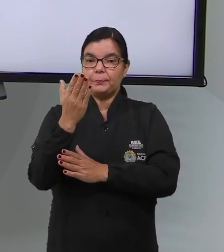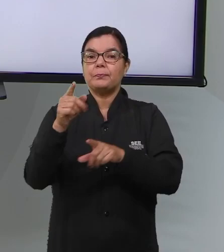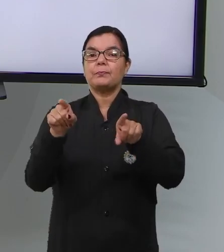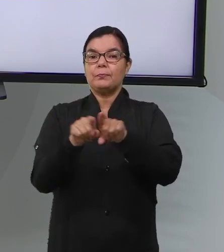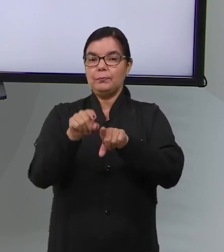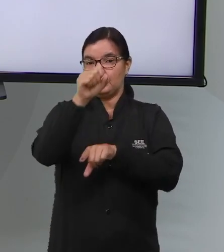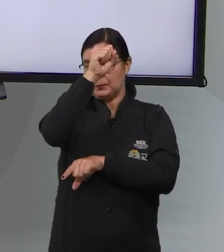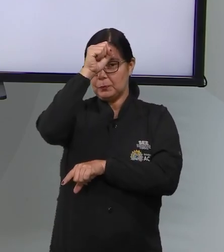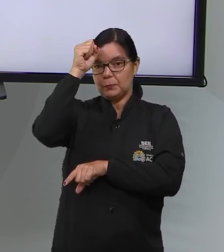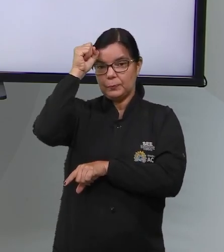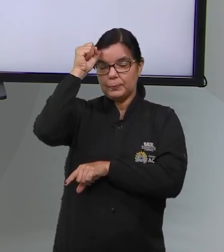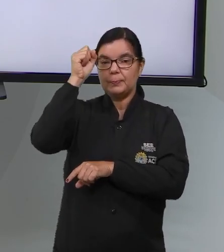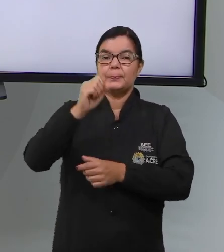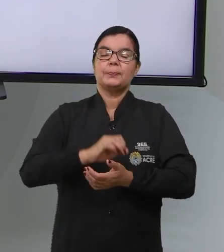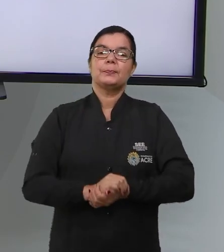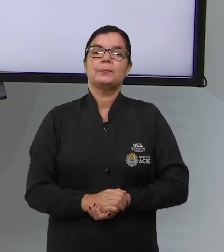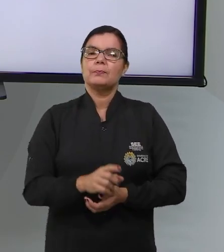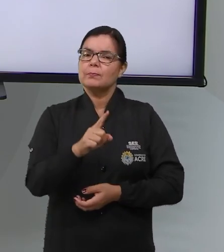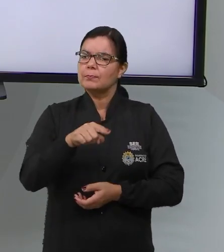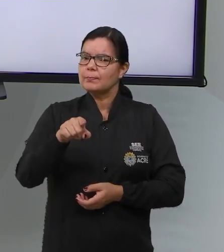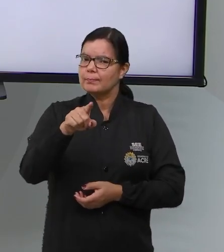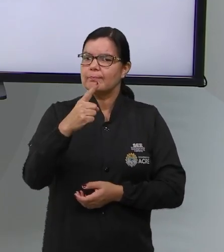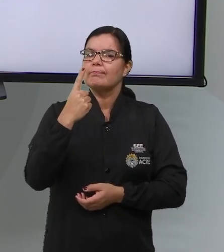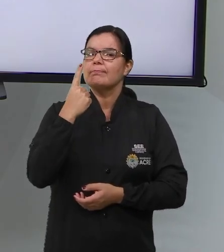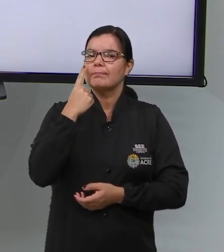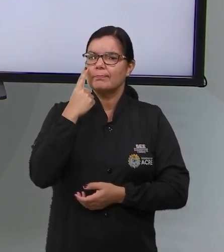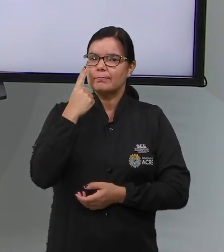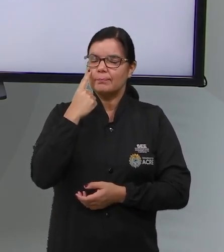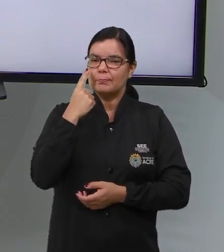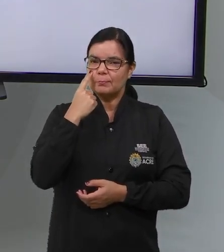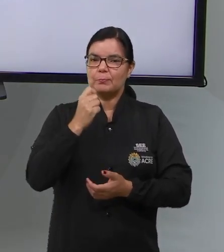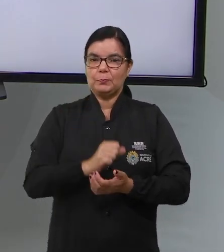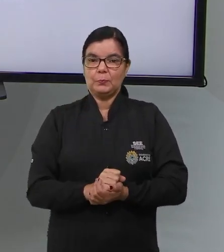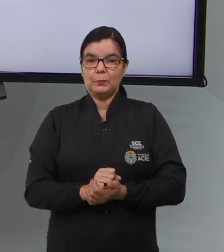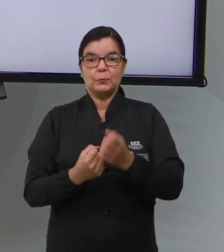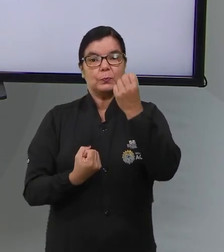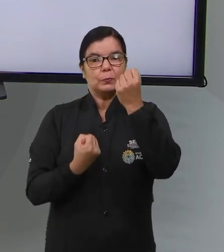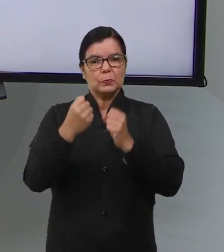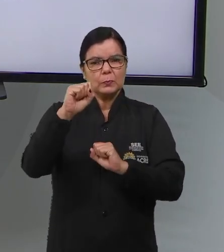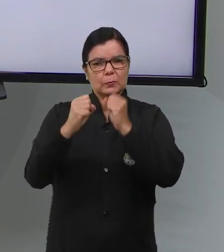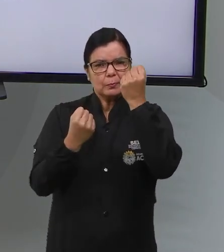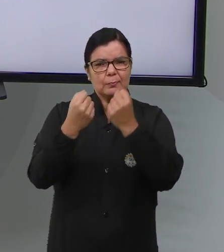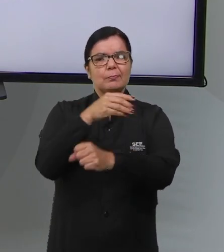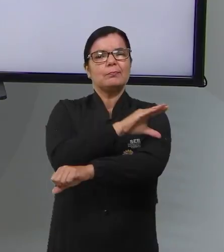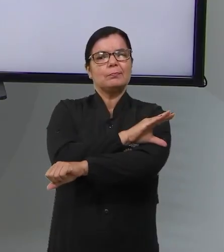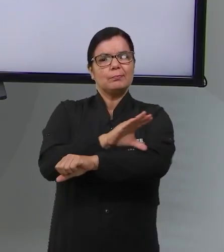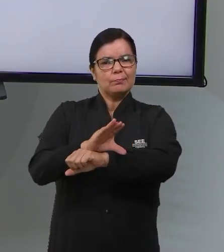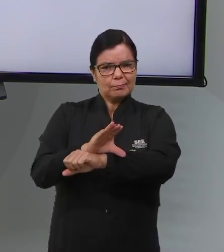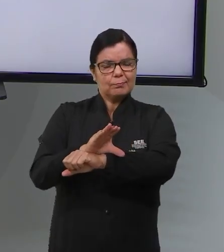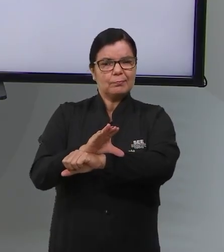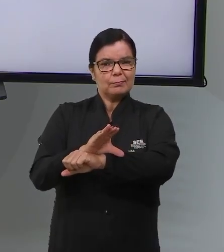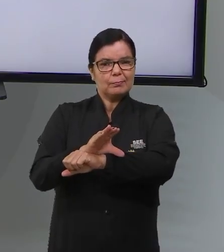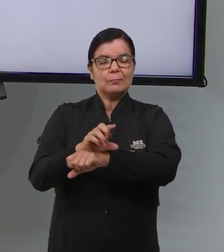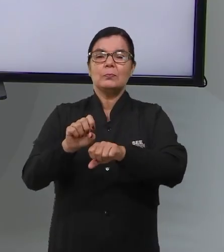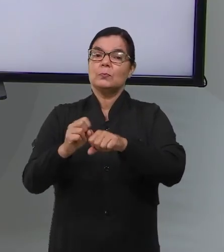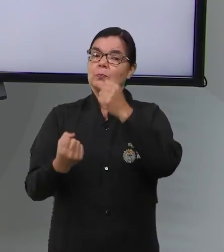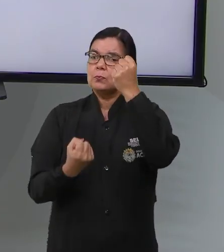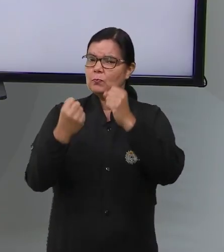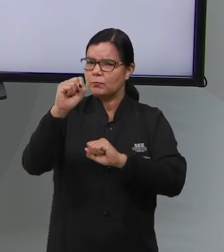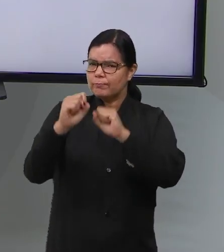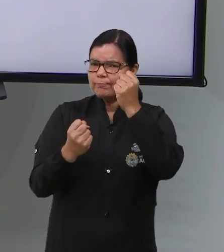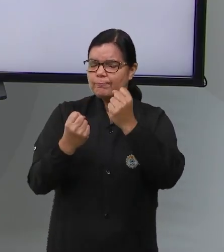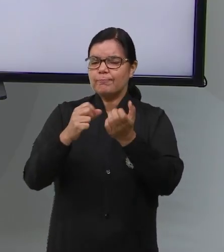estudos sociológicos. Você já ouviu falar em indústria cultural, em cultura de massa,